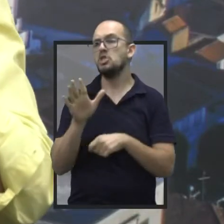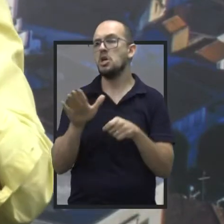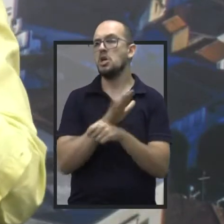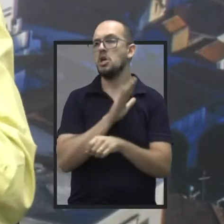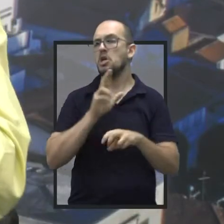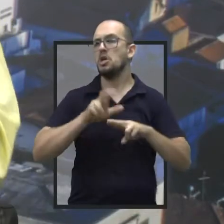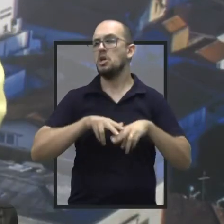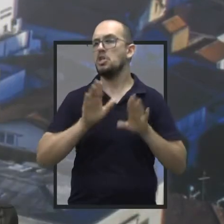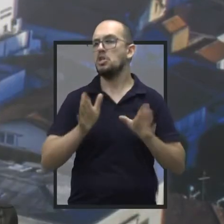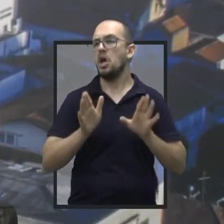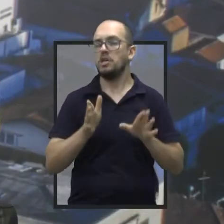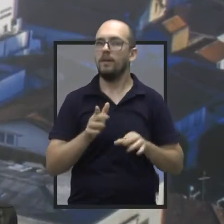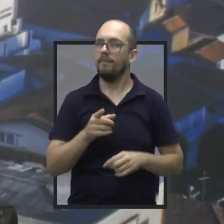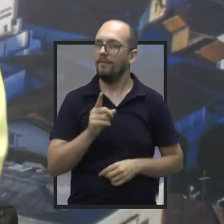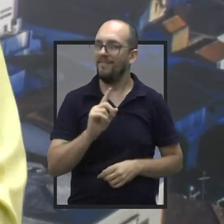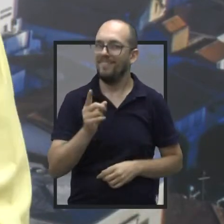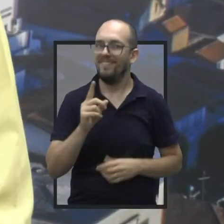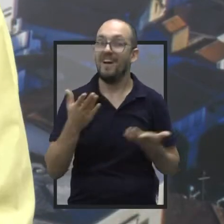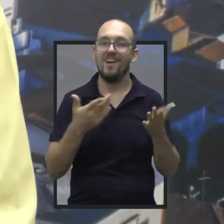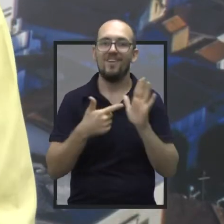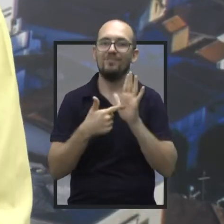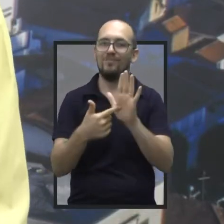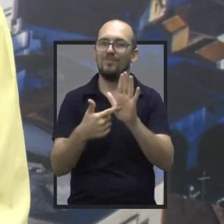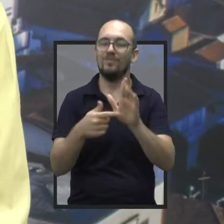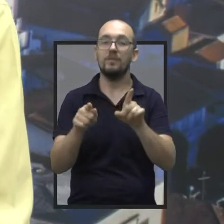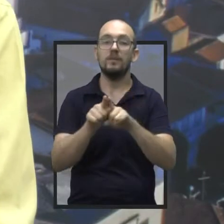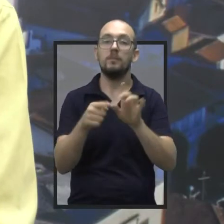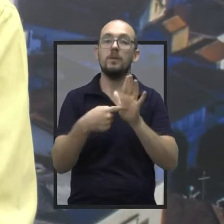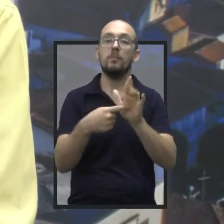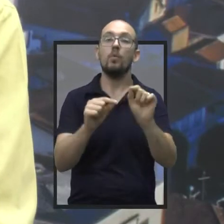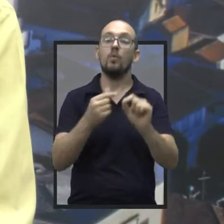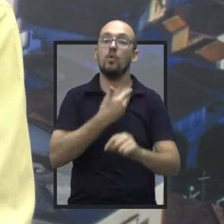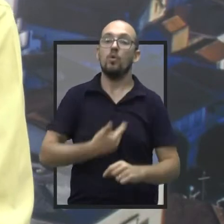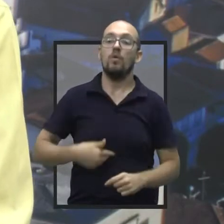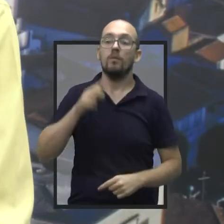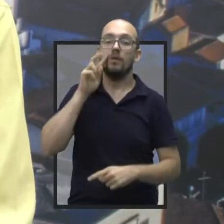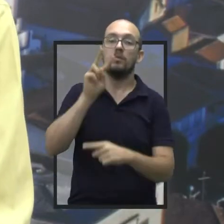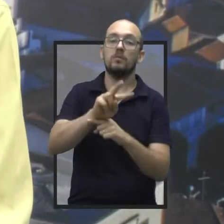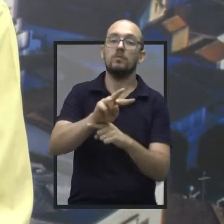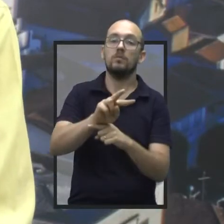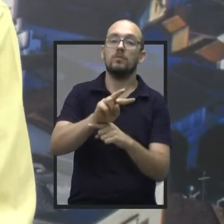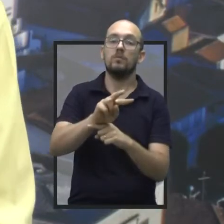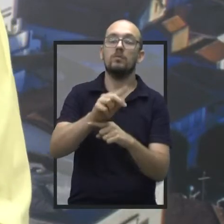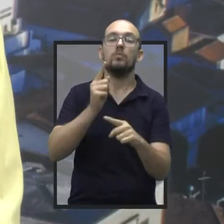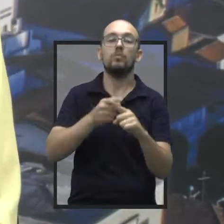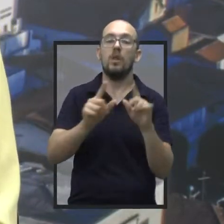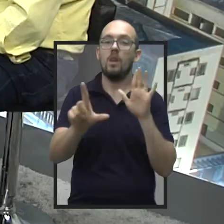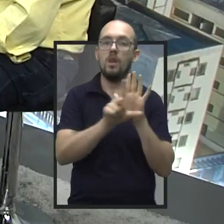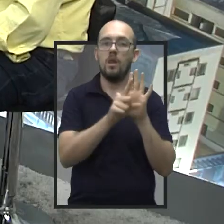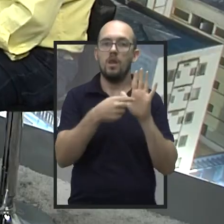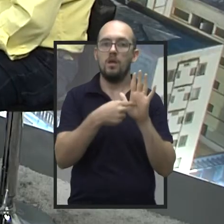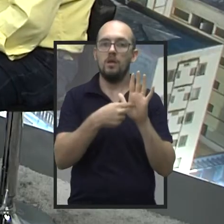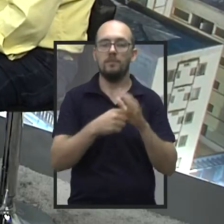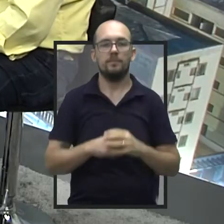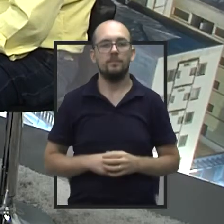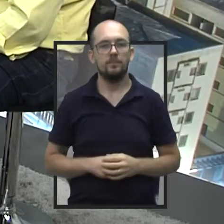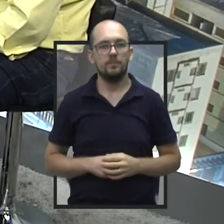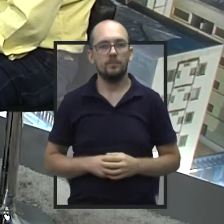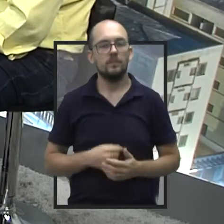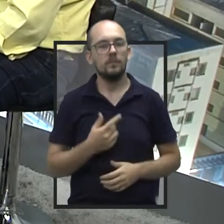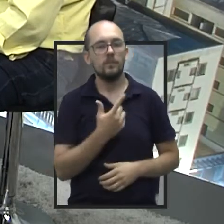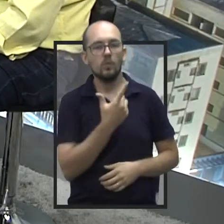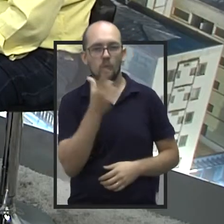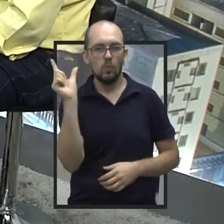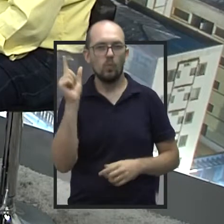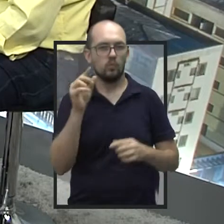já vai coibir. E vai demonstrar que o Estado está atento. Está atento ao quê? Ao cumprimento da lei. Outro projeto